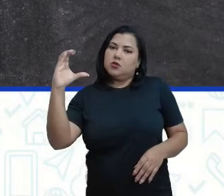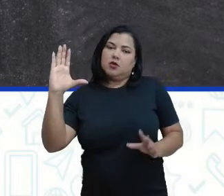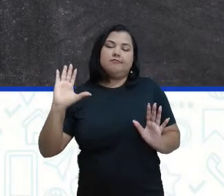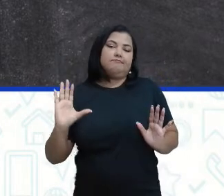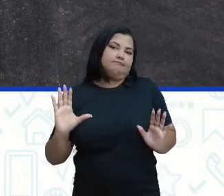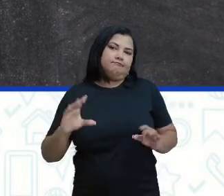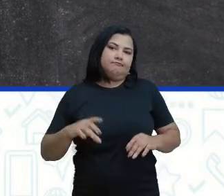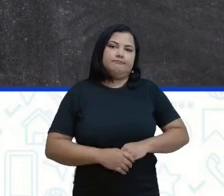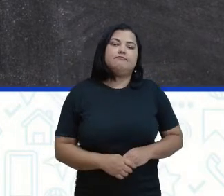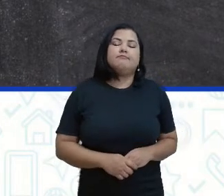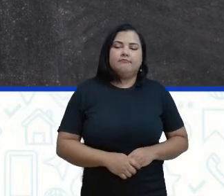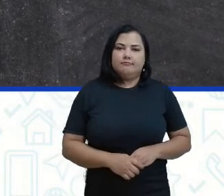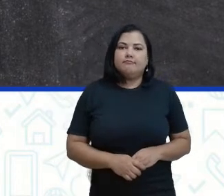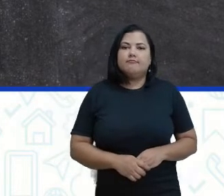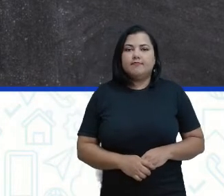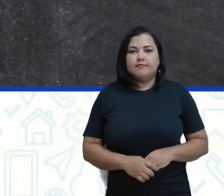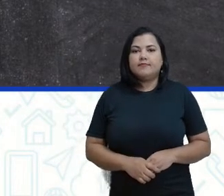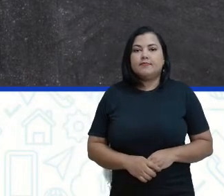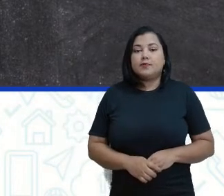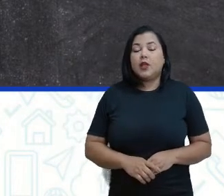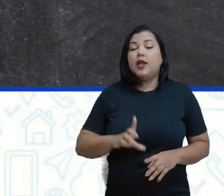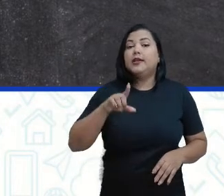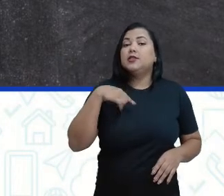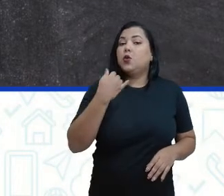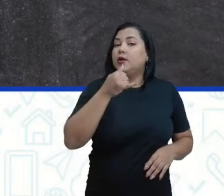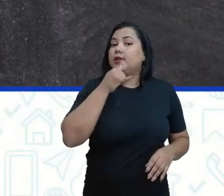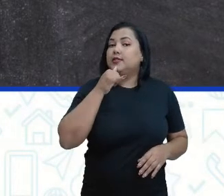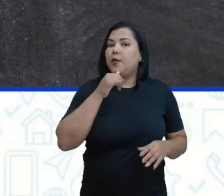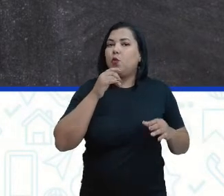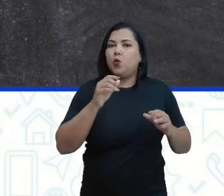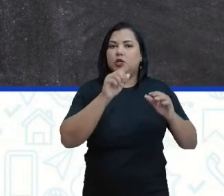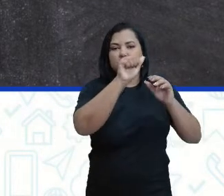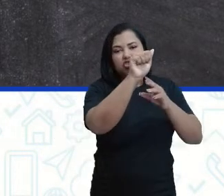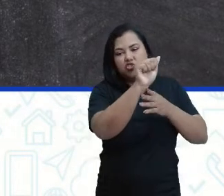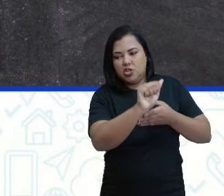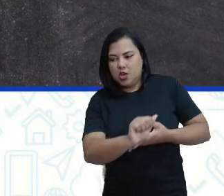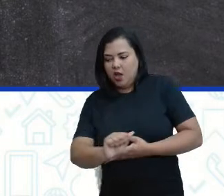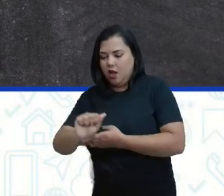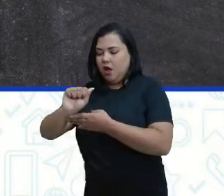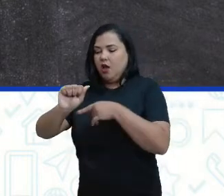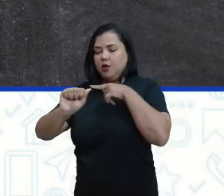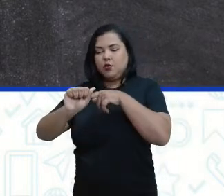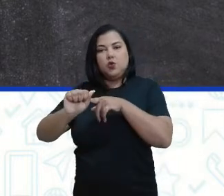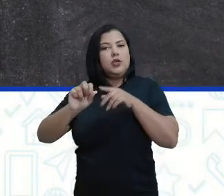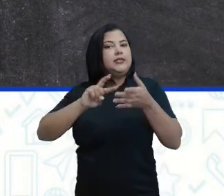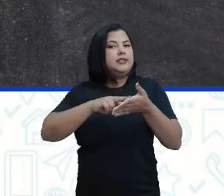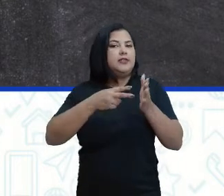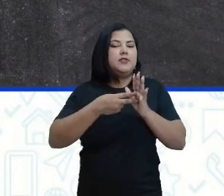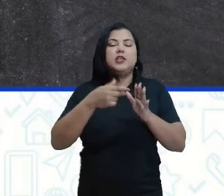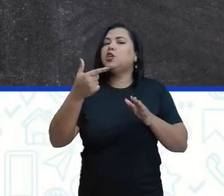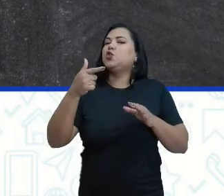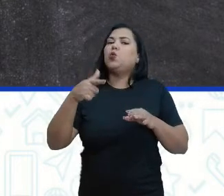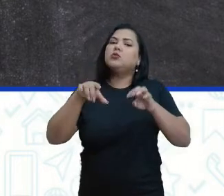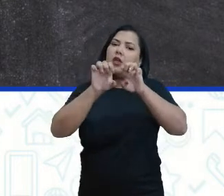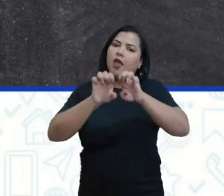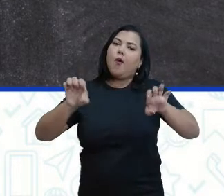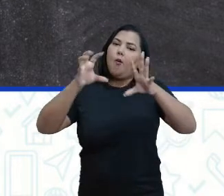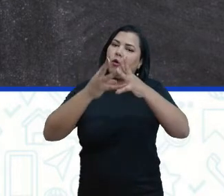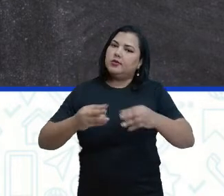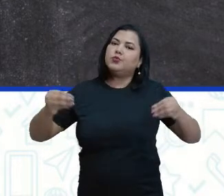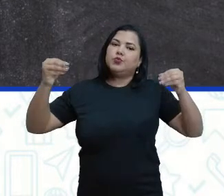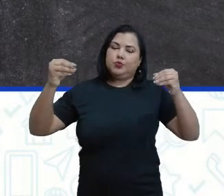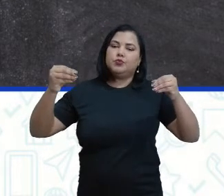do c, por exemplo. Então, a gente tira o termo quadrado e significa que a gente não tem mais uma equação do segundo grau, tá